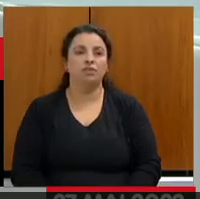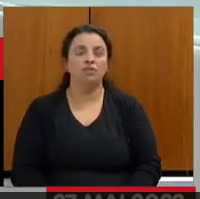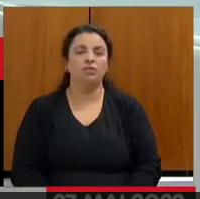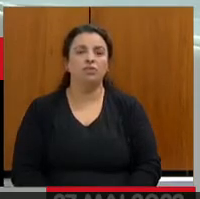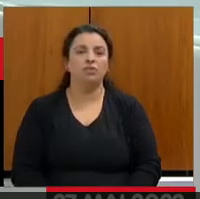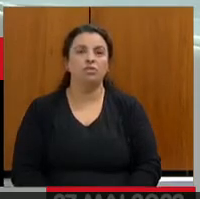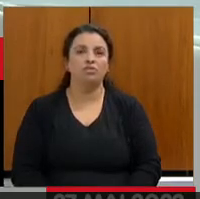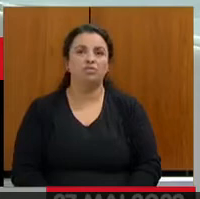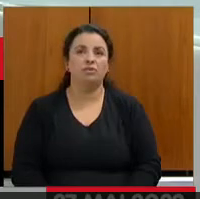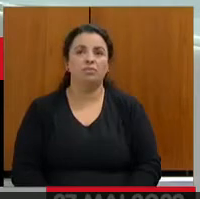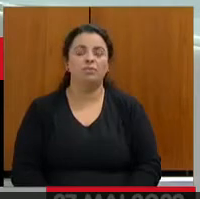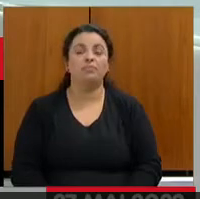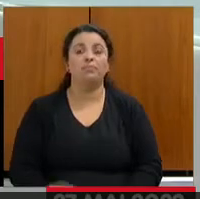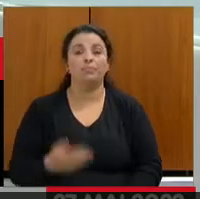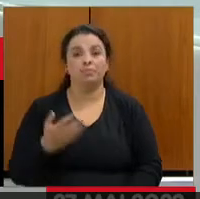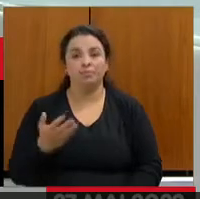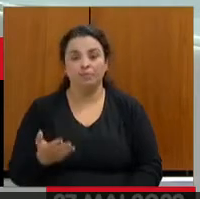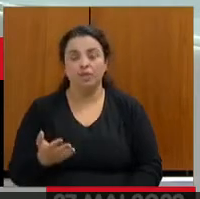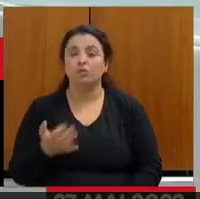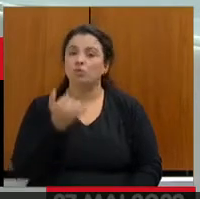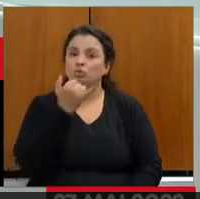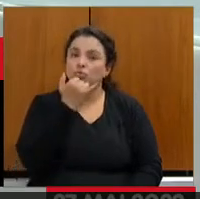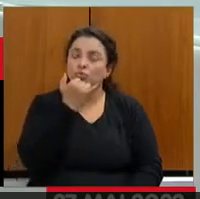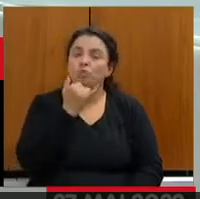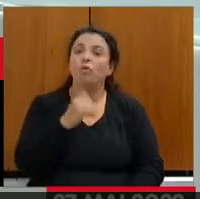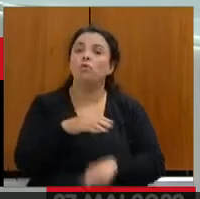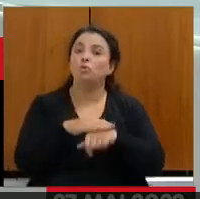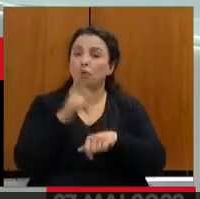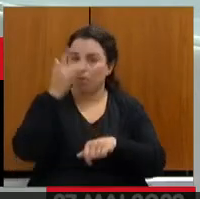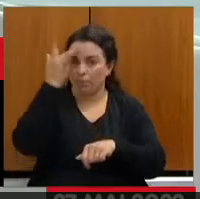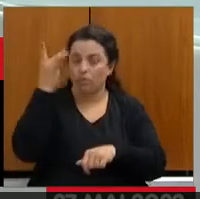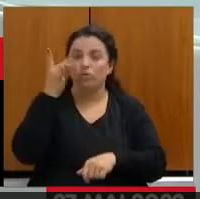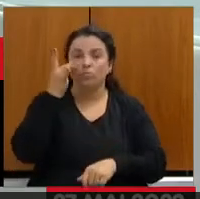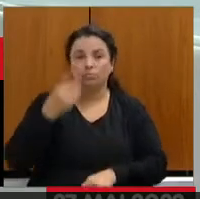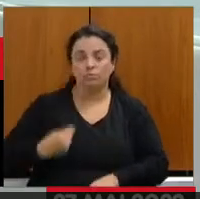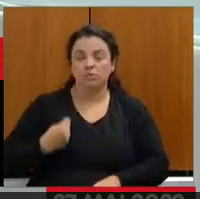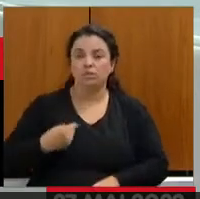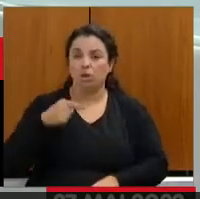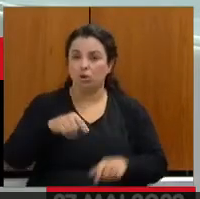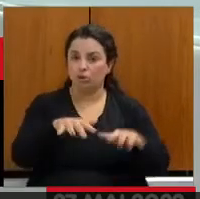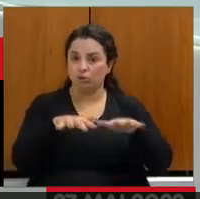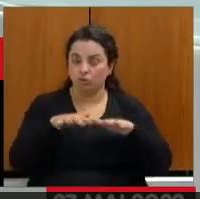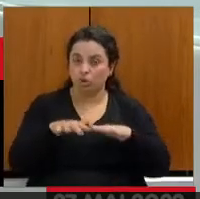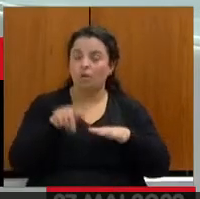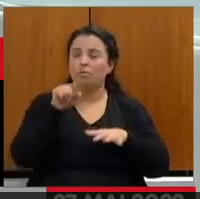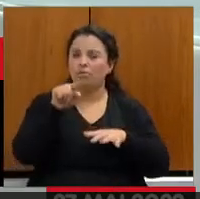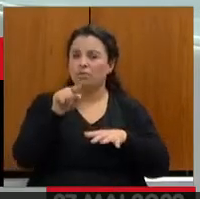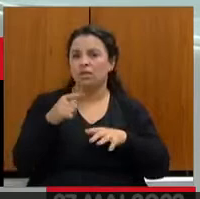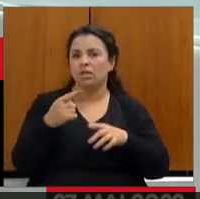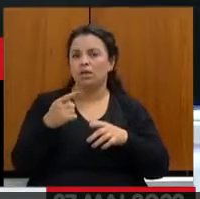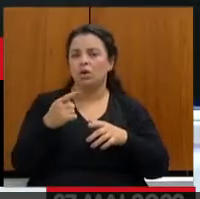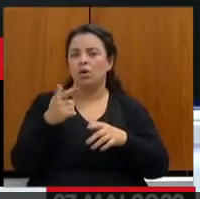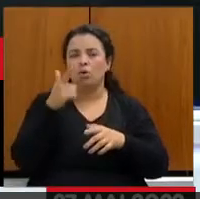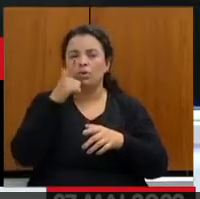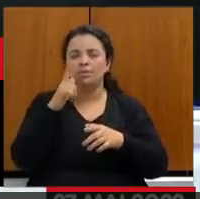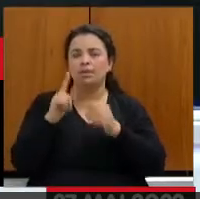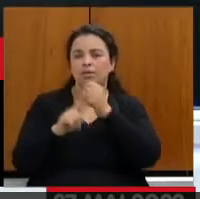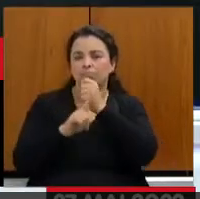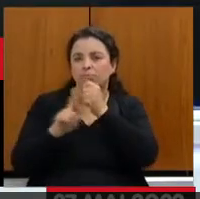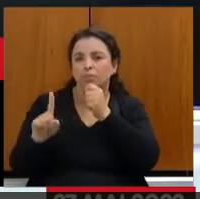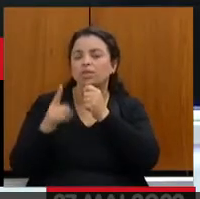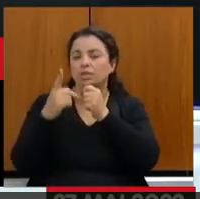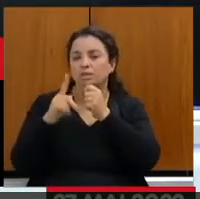Oi Claudinha eu vou chamar uma pessoa que está conosco aqui presencialmente para que você possa ser orientado aí a